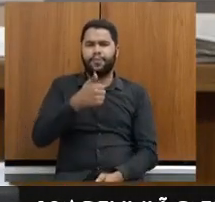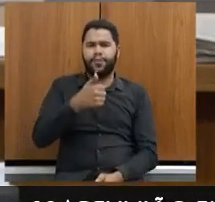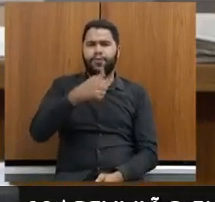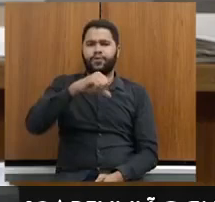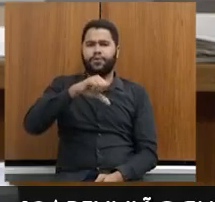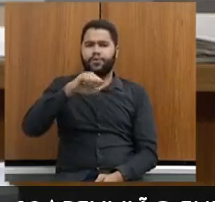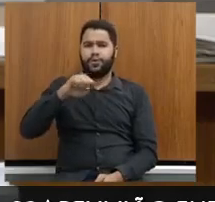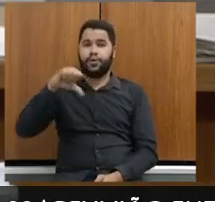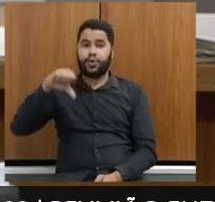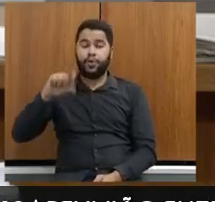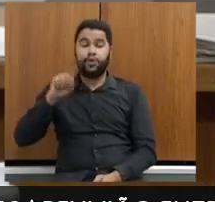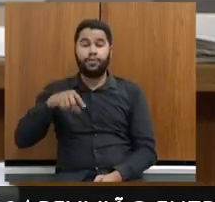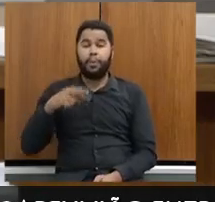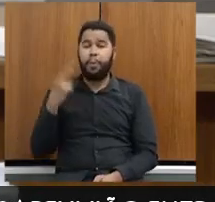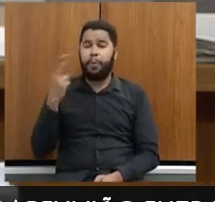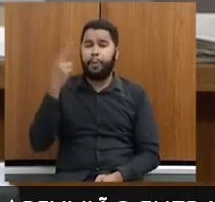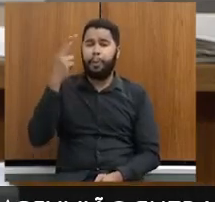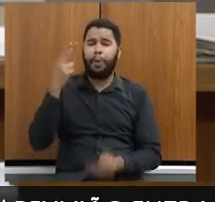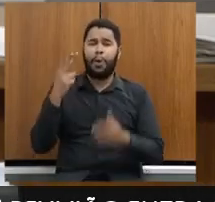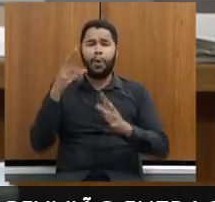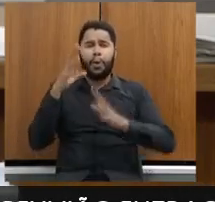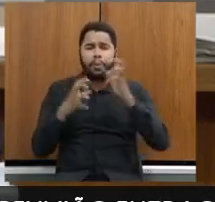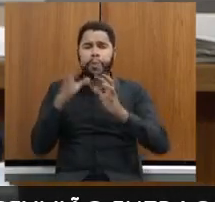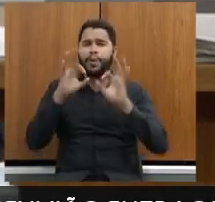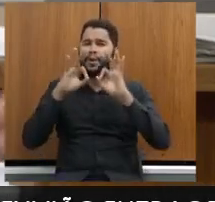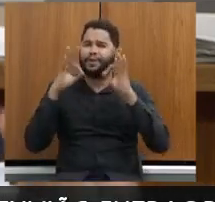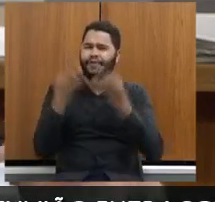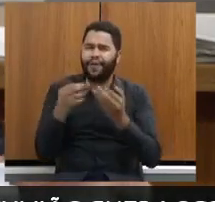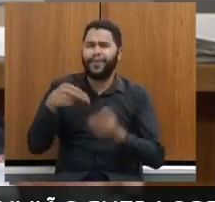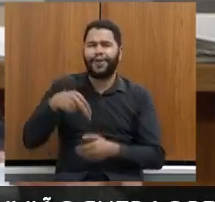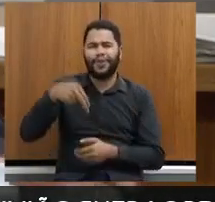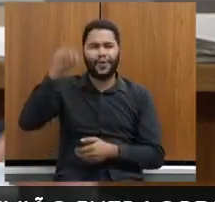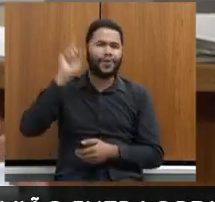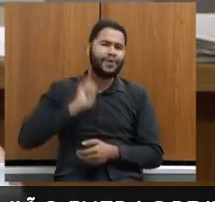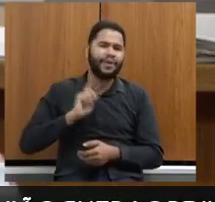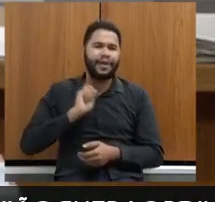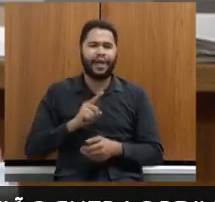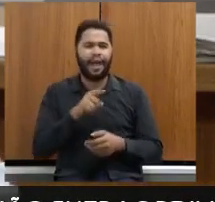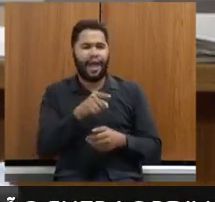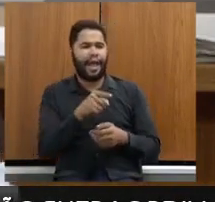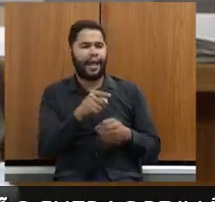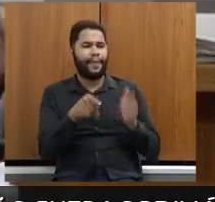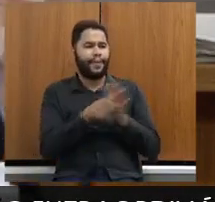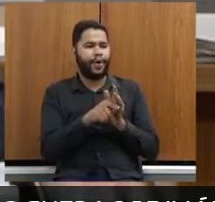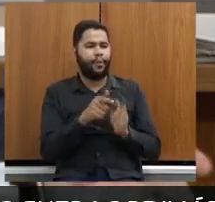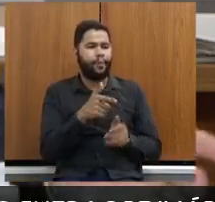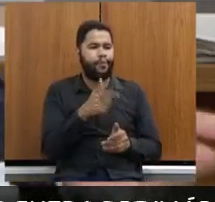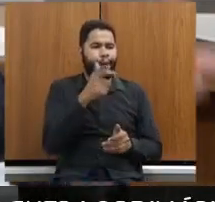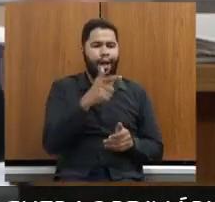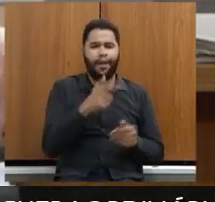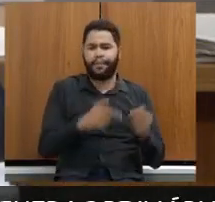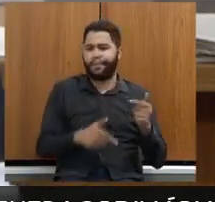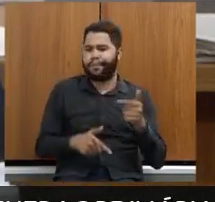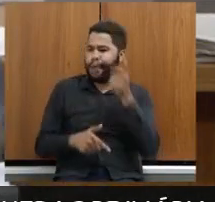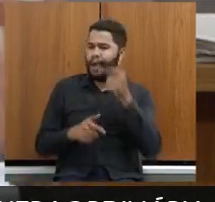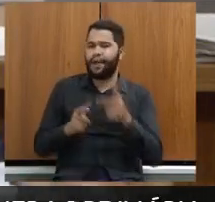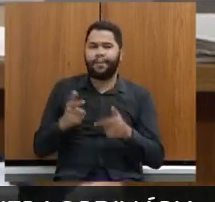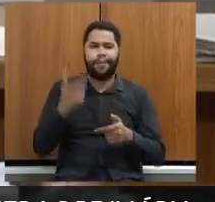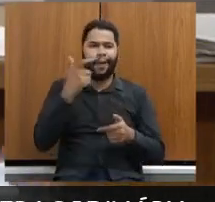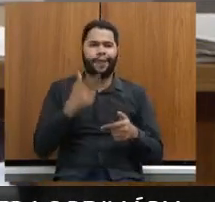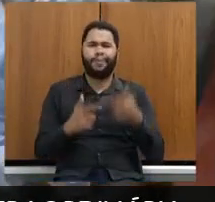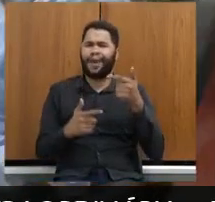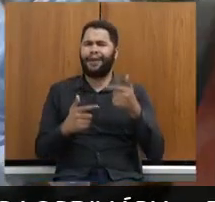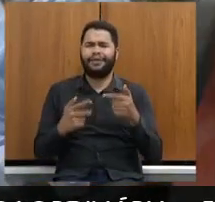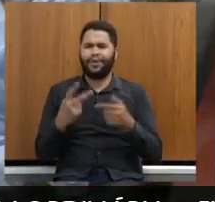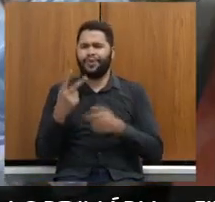menos de mais grave era aquelas brigas de família e no Norte Minas é a família a matavam integrante da família B dois anos depois da família Bento é